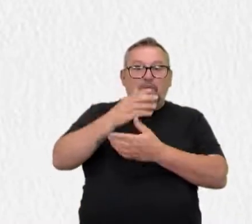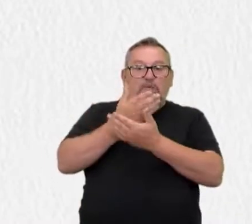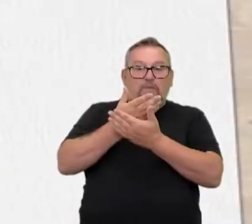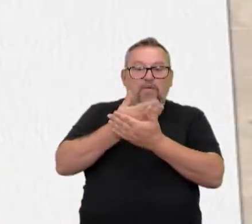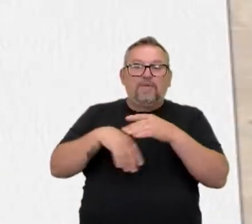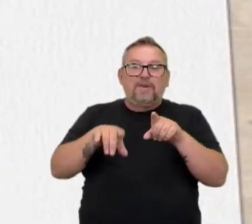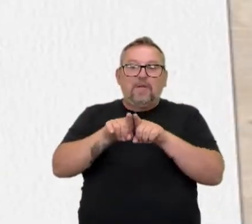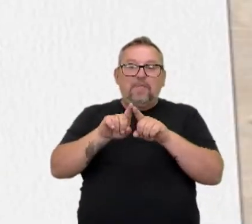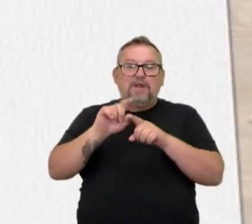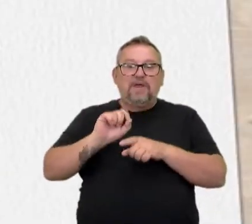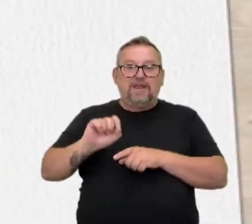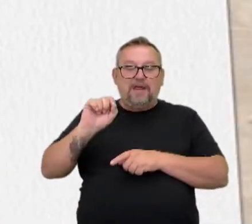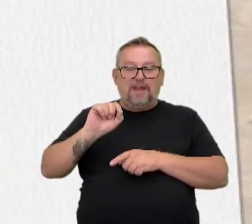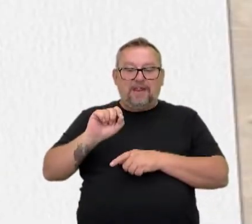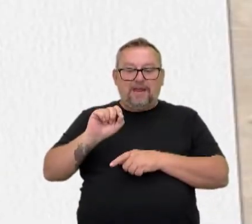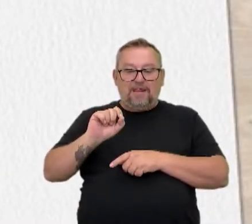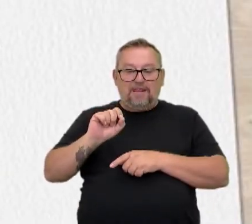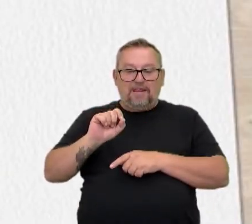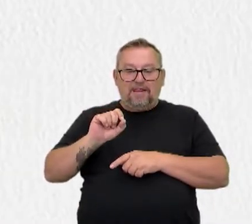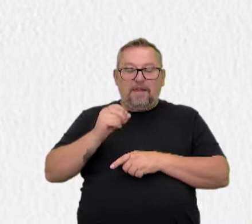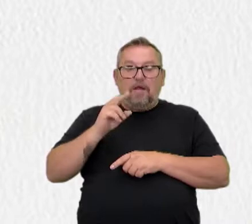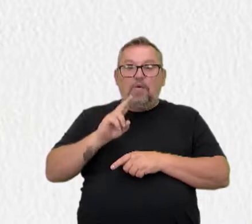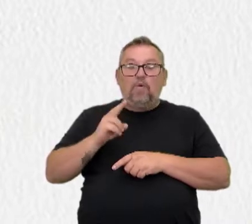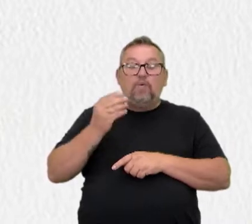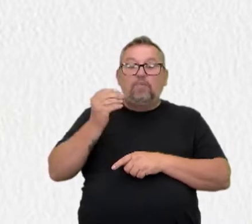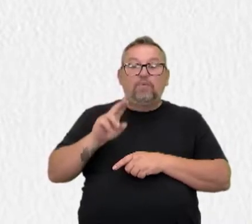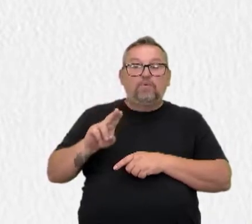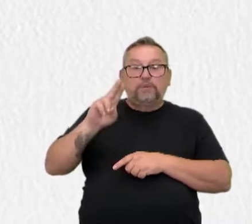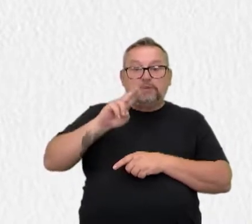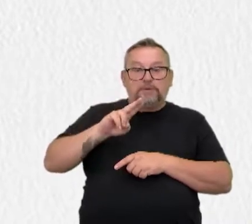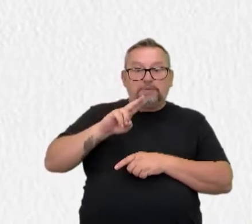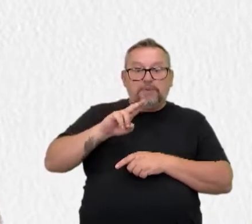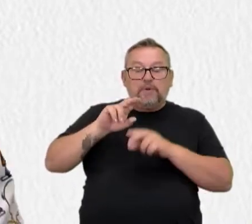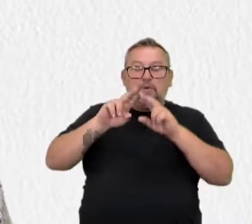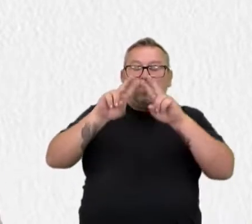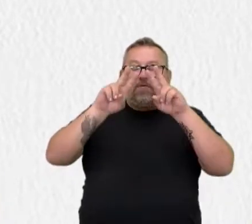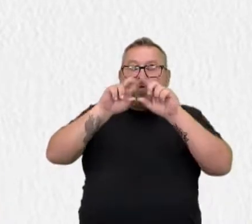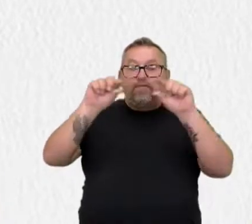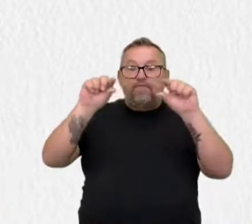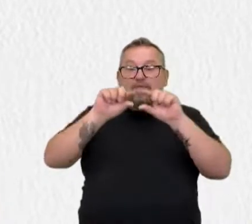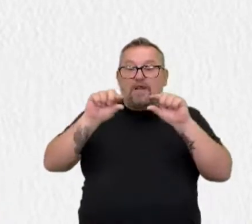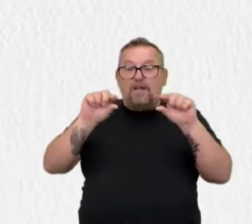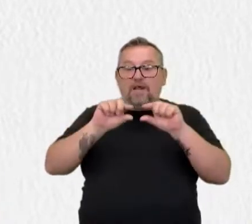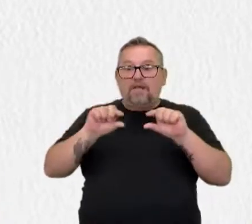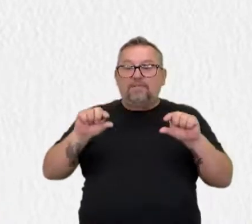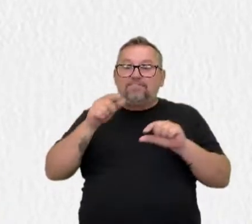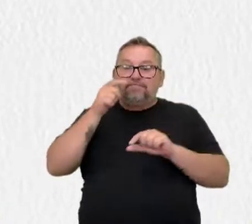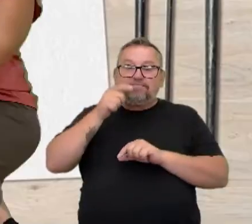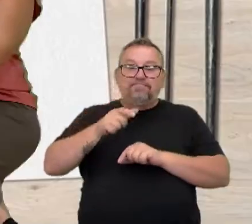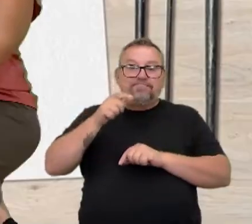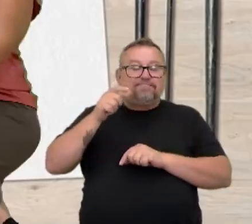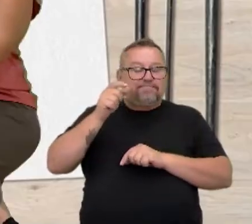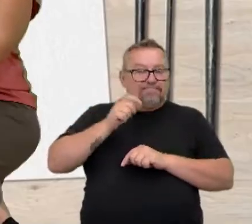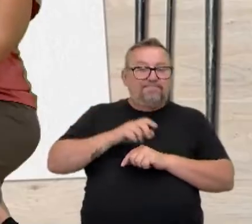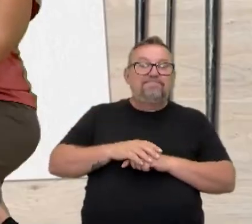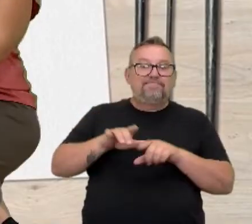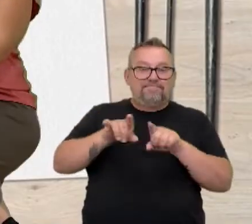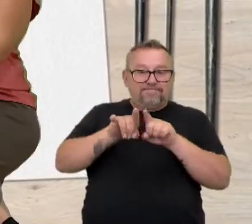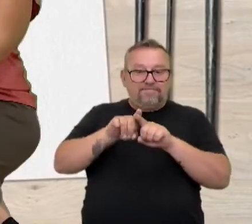Fernanda? Que é como ele utiliza de algumas frases bem pertinentes para que a gente chame a atenção do consumidor, né?